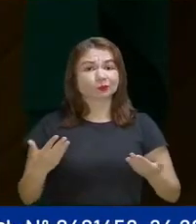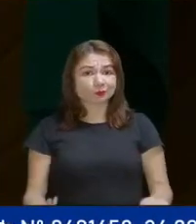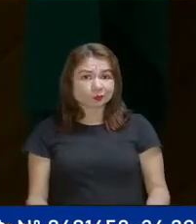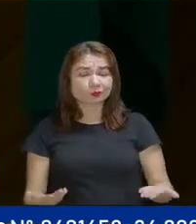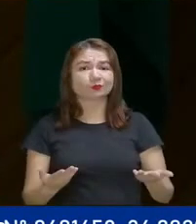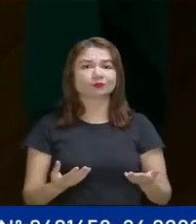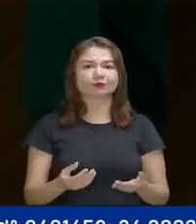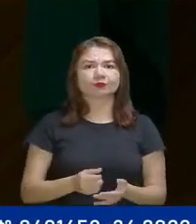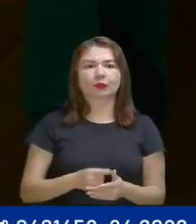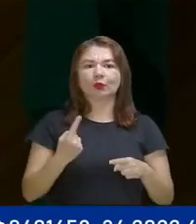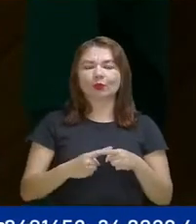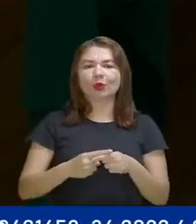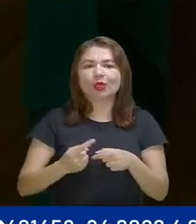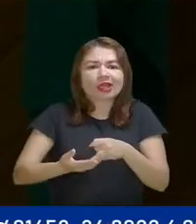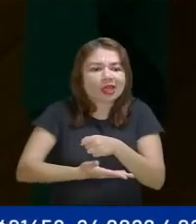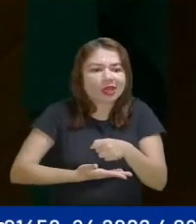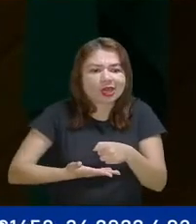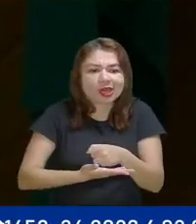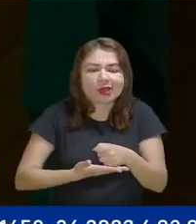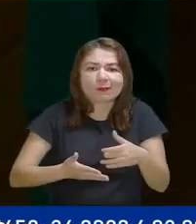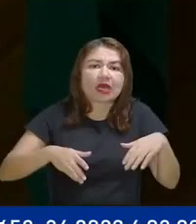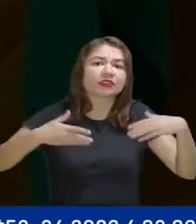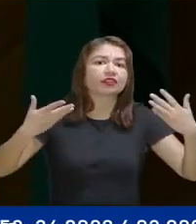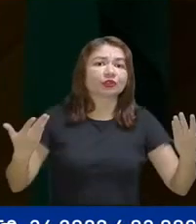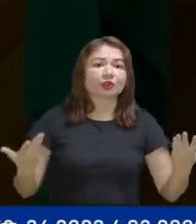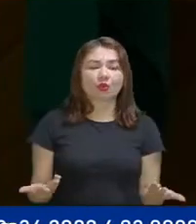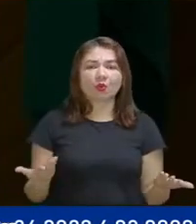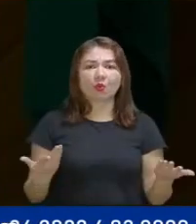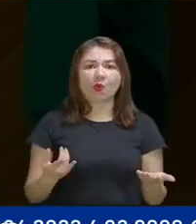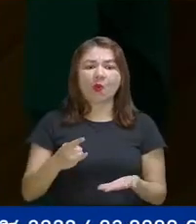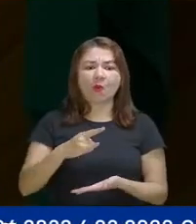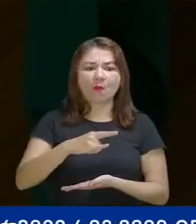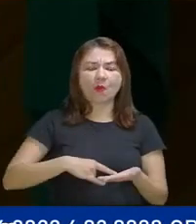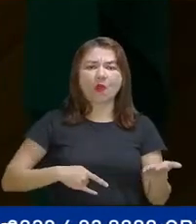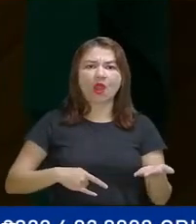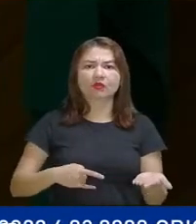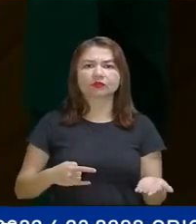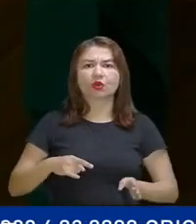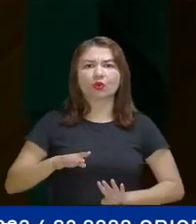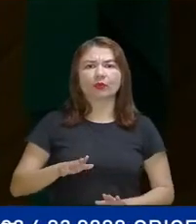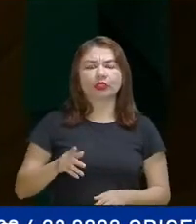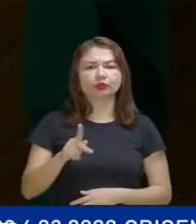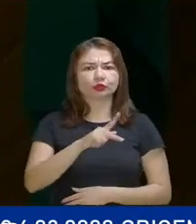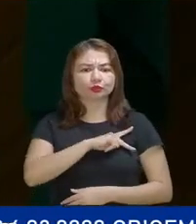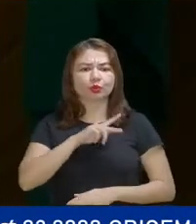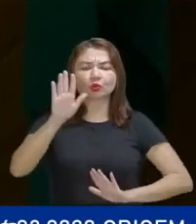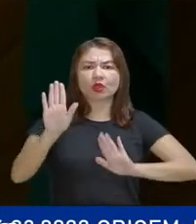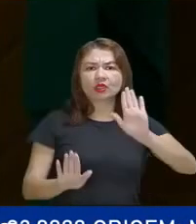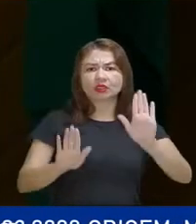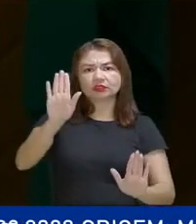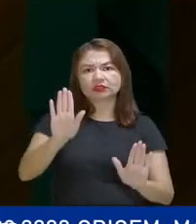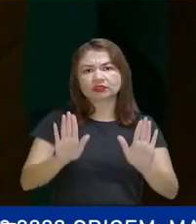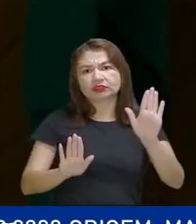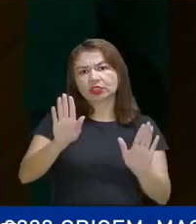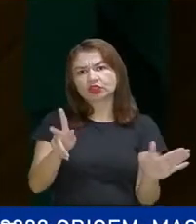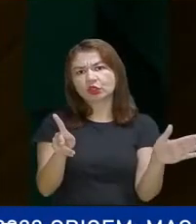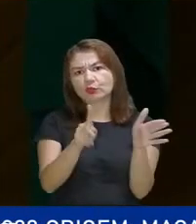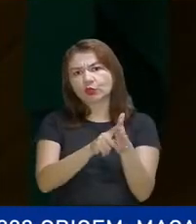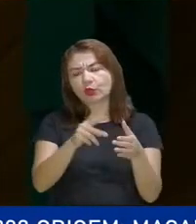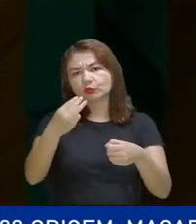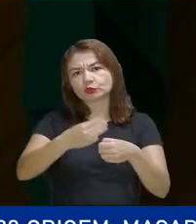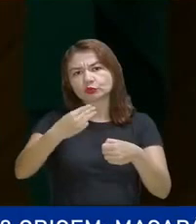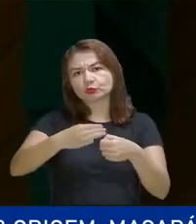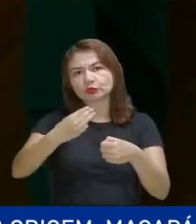pois embasada unicamente em documentos públicos de processos licitatórios promovidos pelo município de Mazagão,